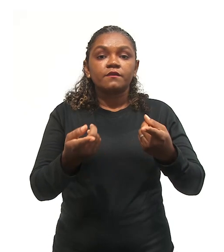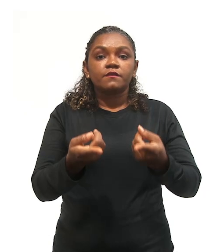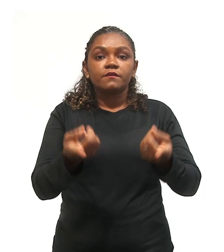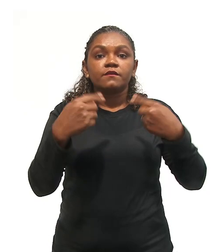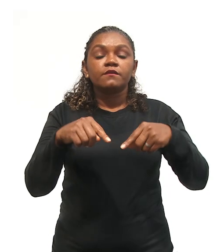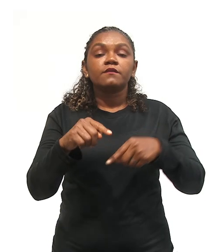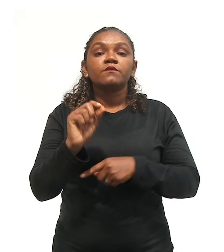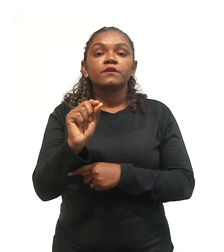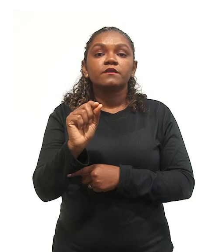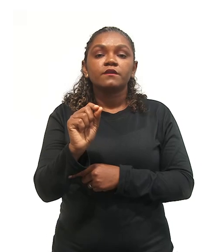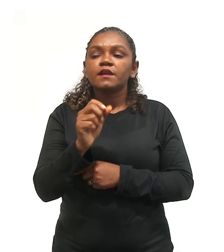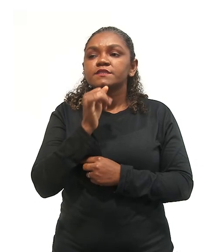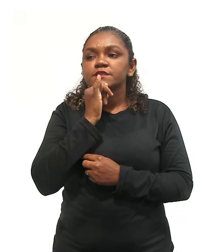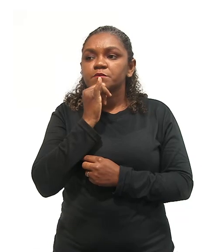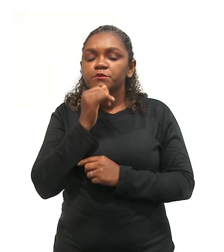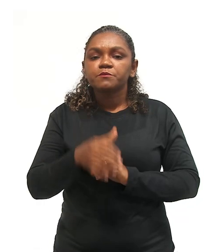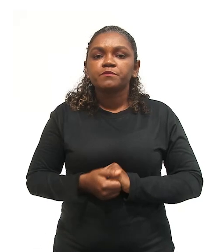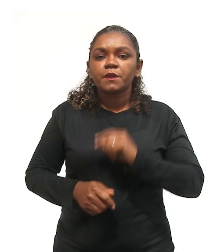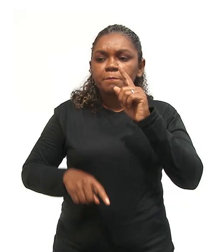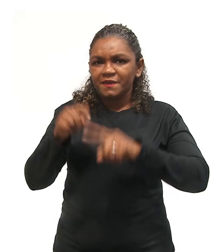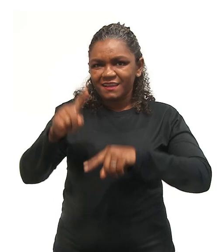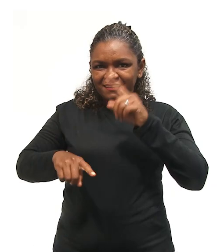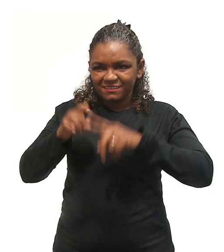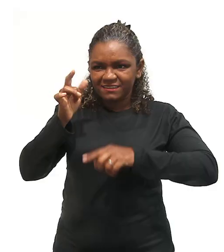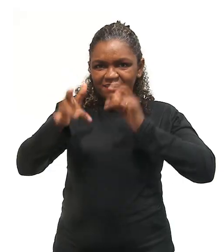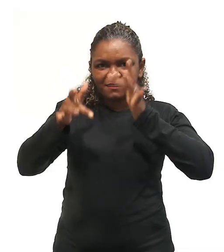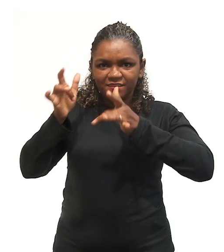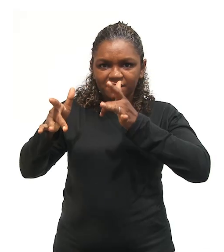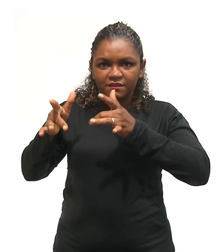exemplo, vender todas as mercadorias,